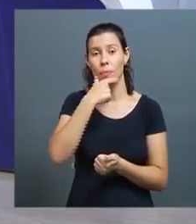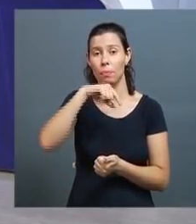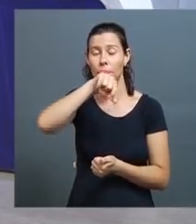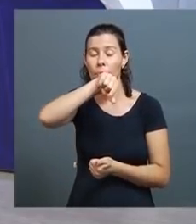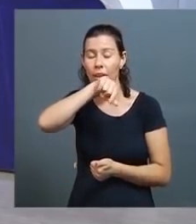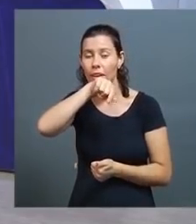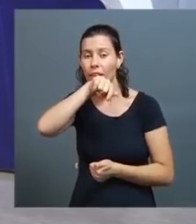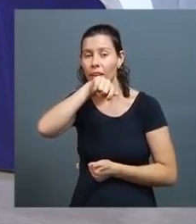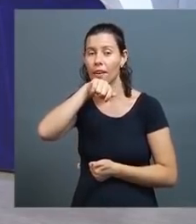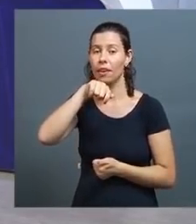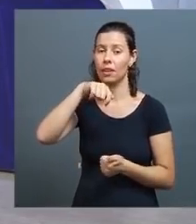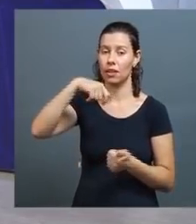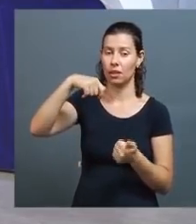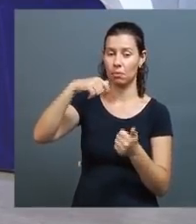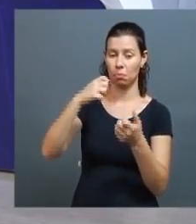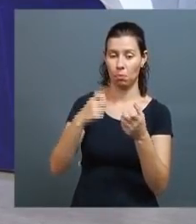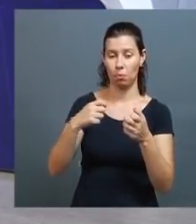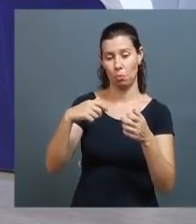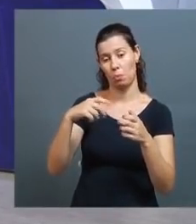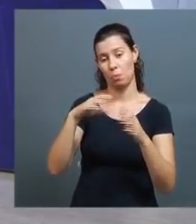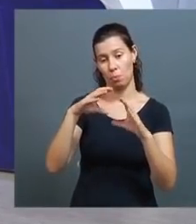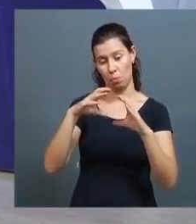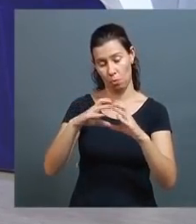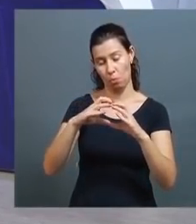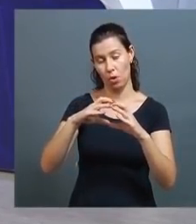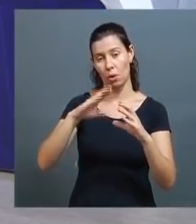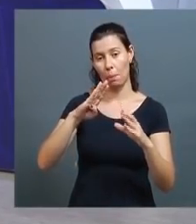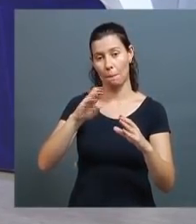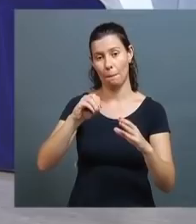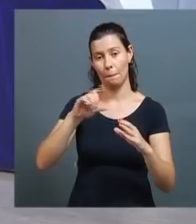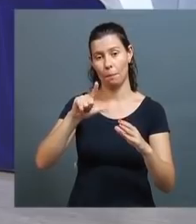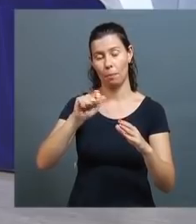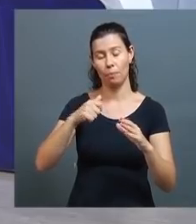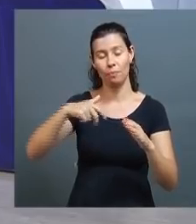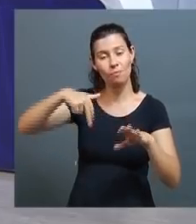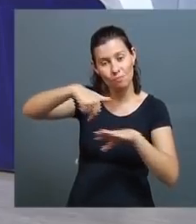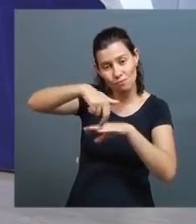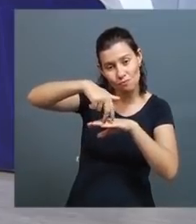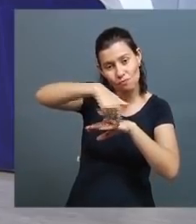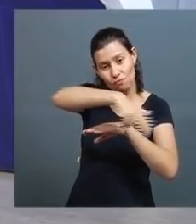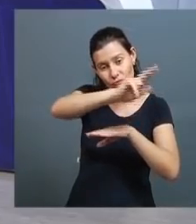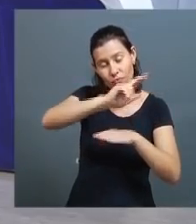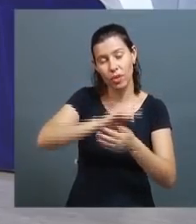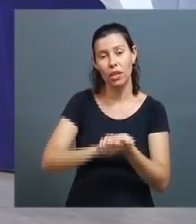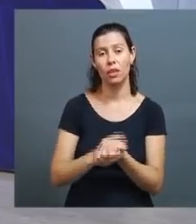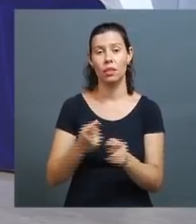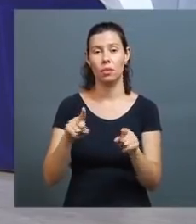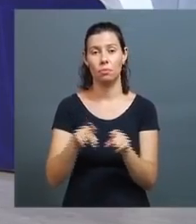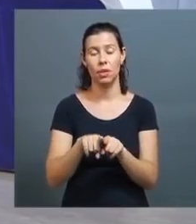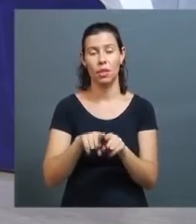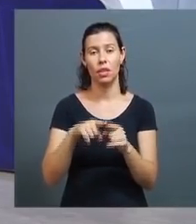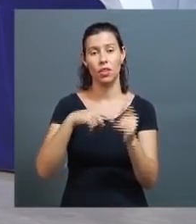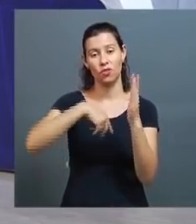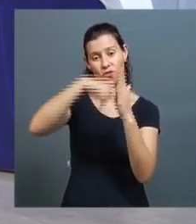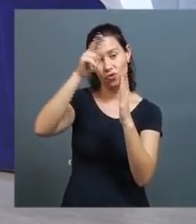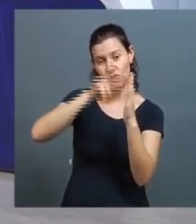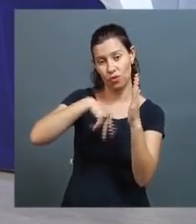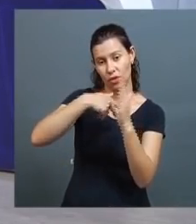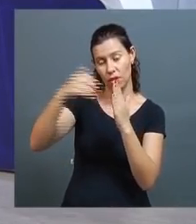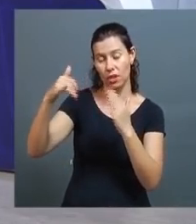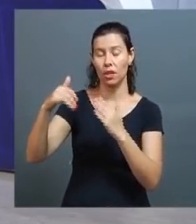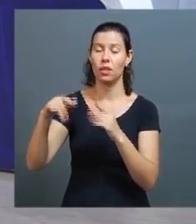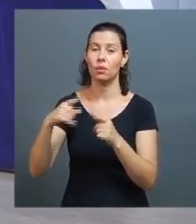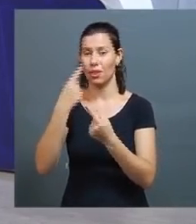De colorir, de desenhar, de mexer com a tinta, de fazer um quebra-cabeça, de criar o seu próprio brinquedo, porque hoje a